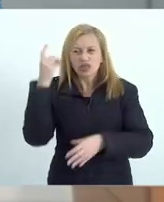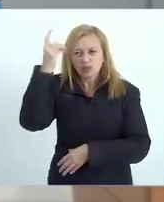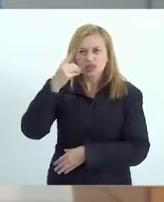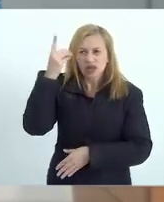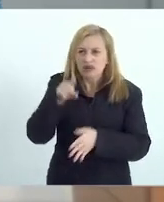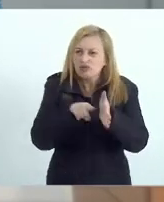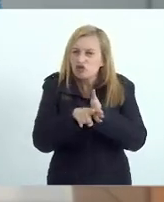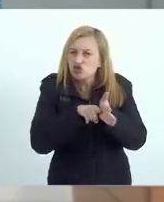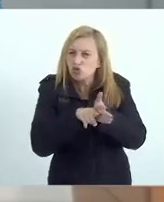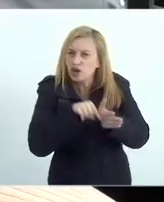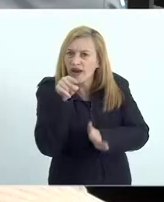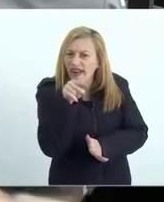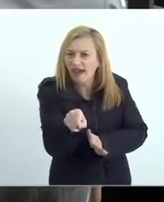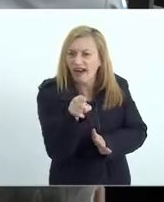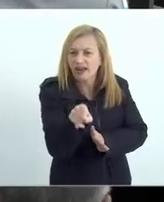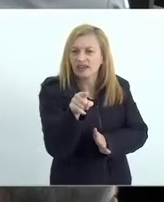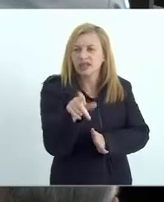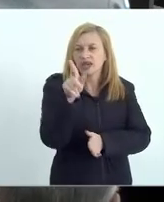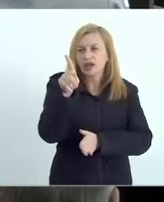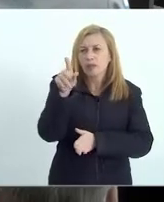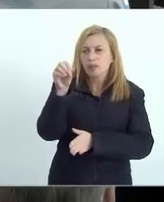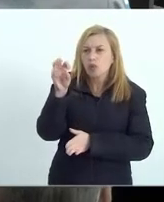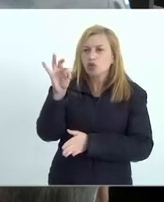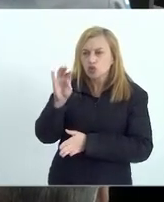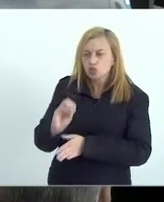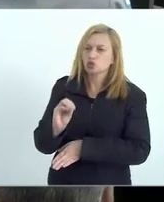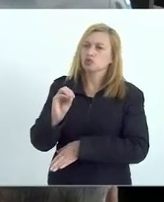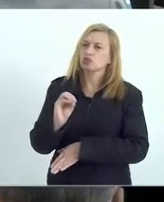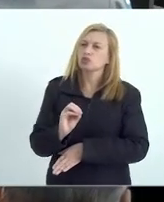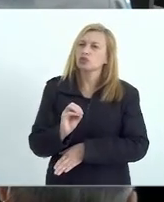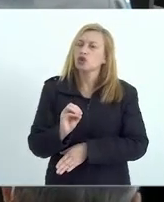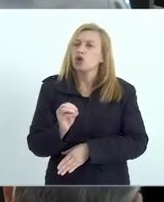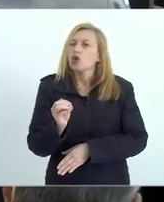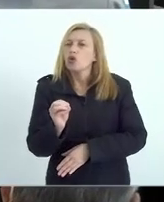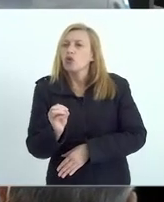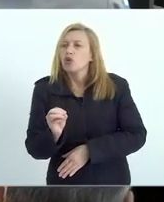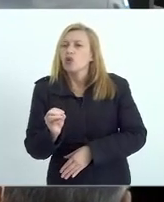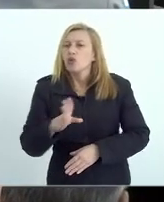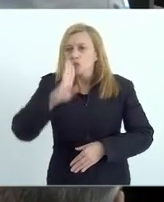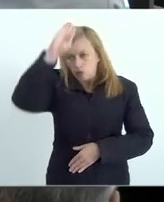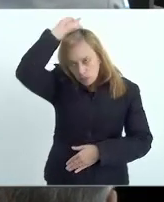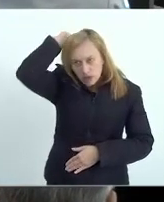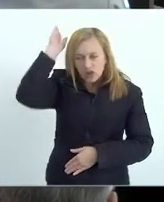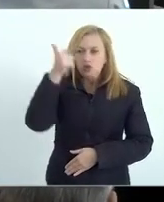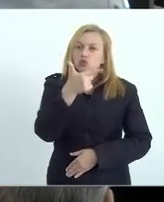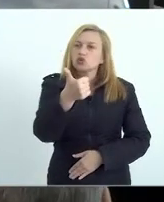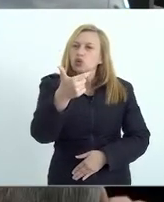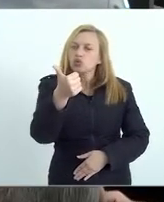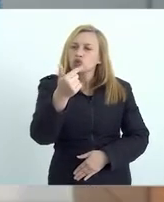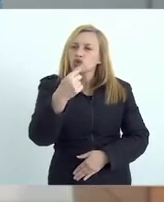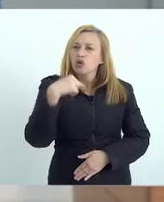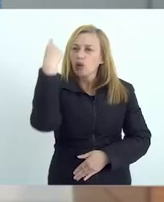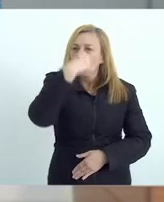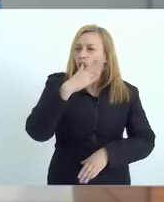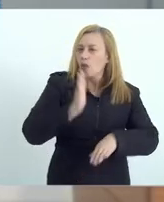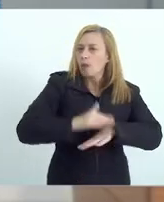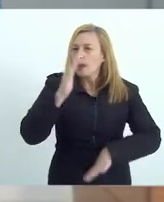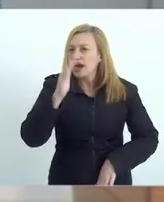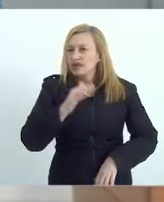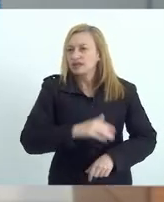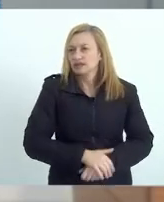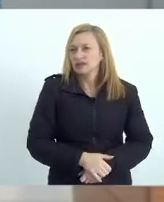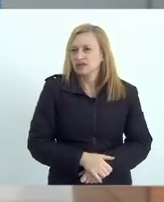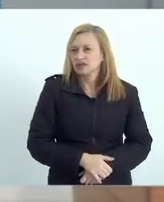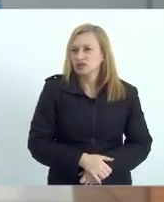e fazer uma vistoria naqueles postos e o bombeiro tá ali 12 horas ou mais